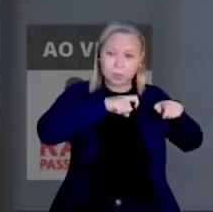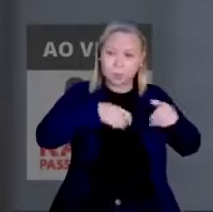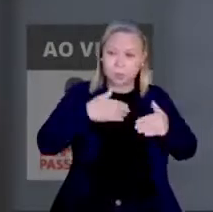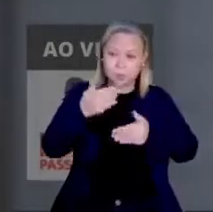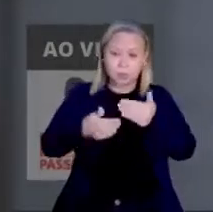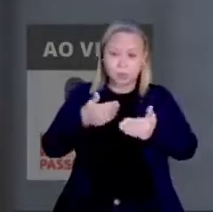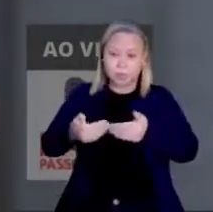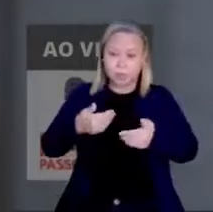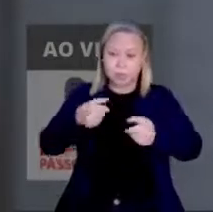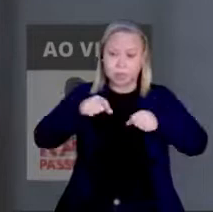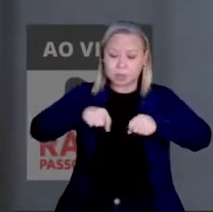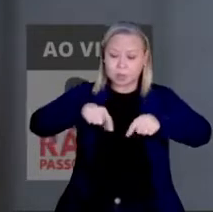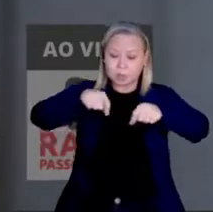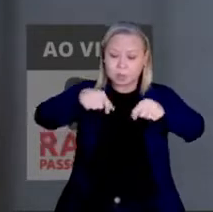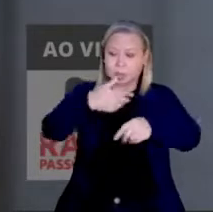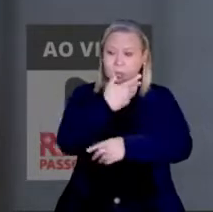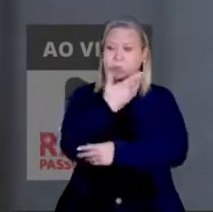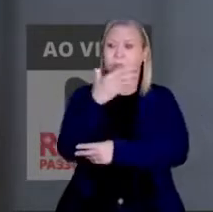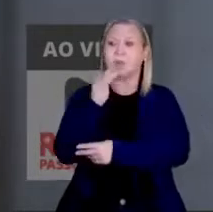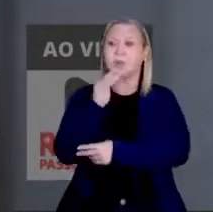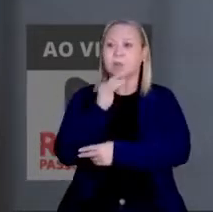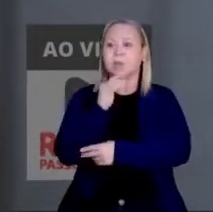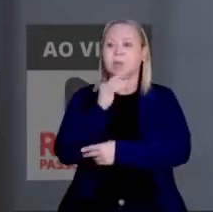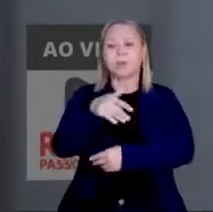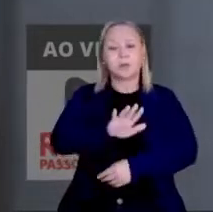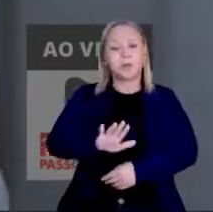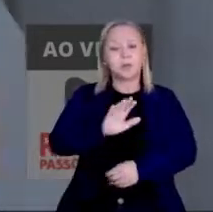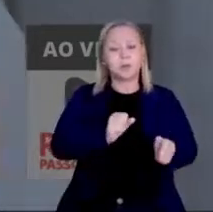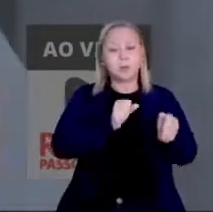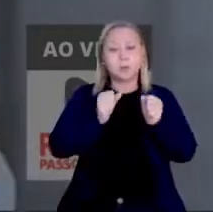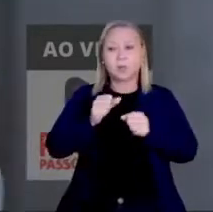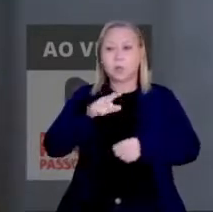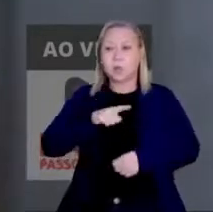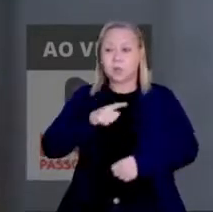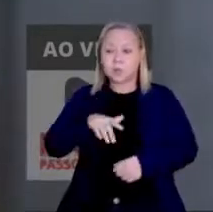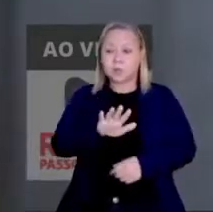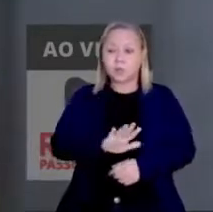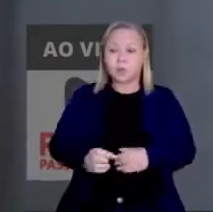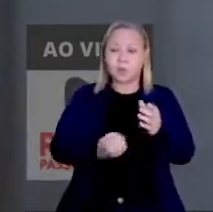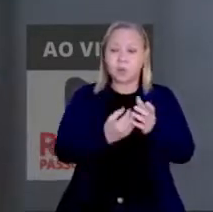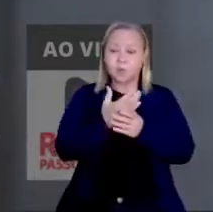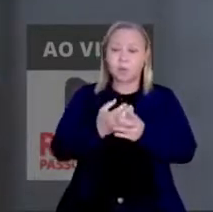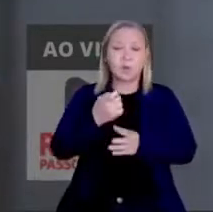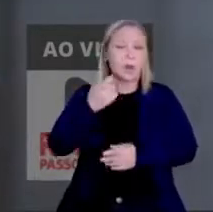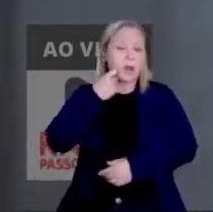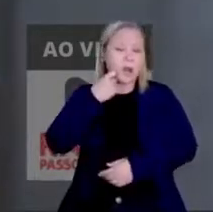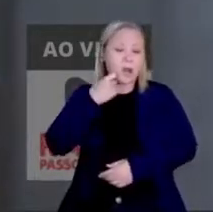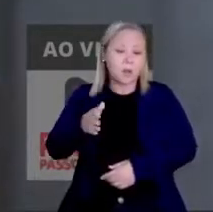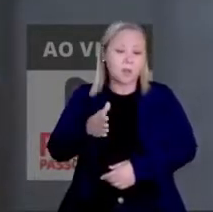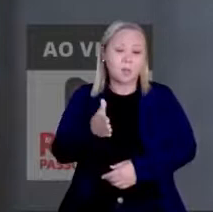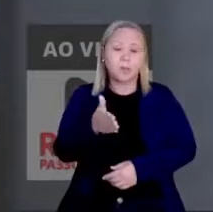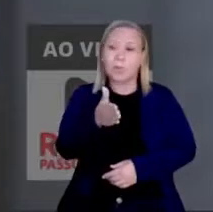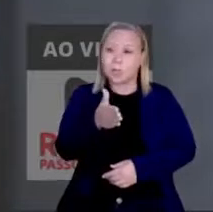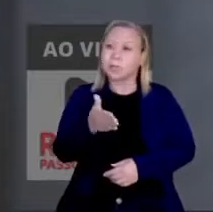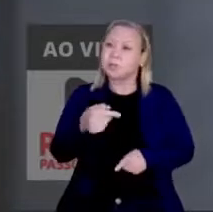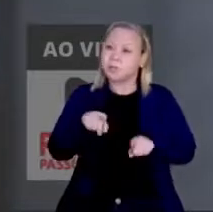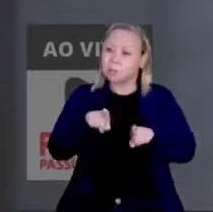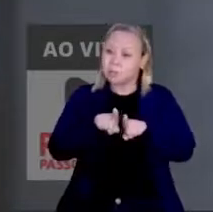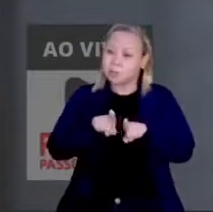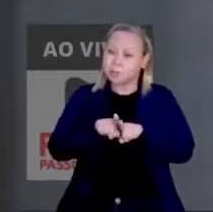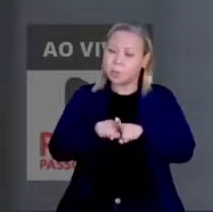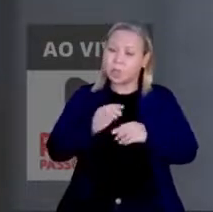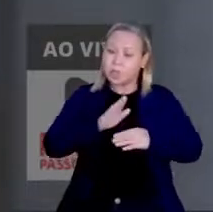Legislativa de Minas Gerais fez com relação às cotas. E eu penso que era importante que o povo se manifestasse